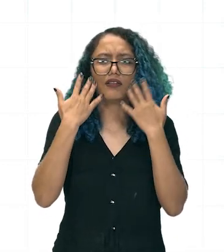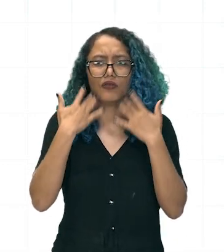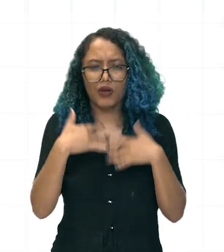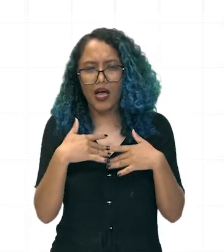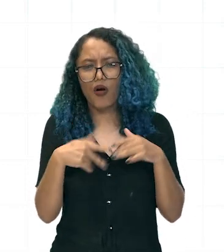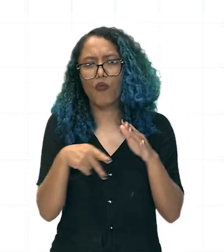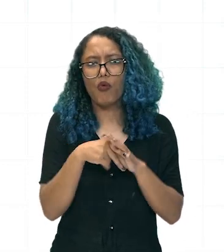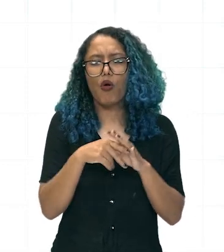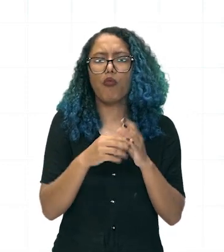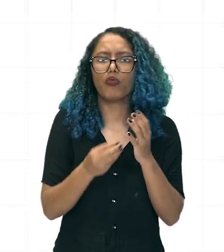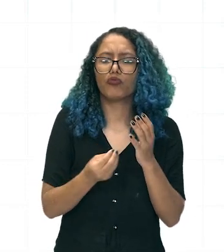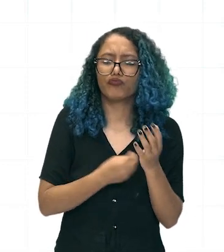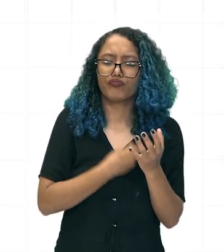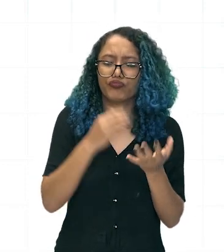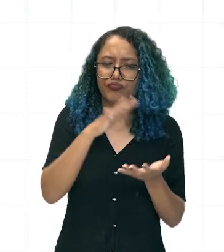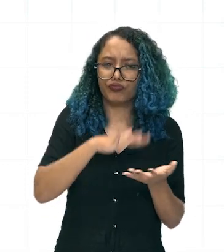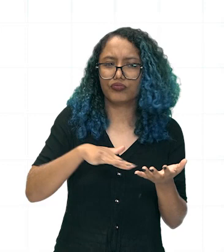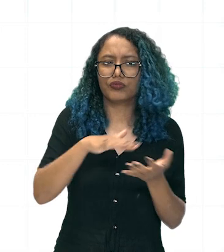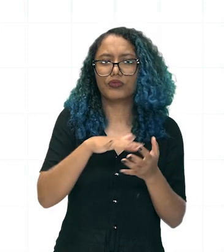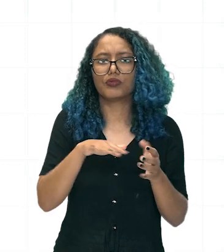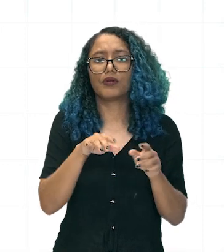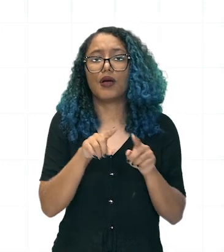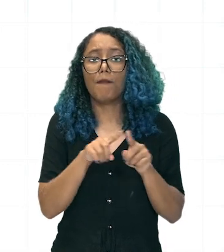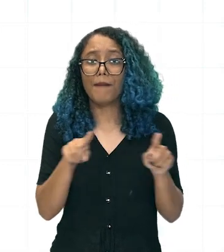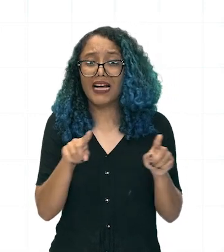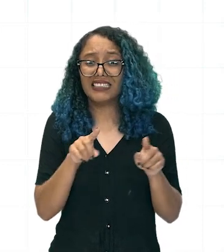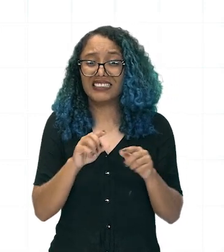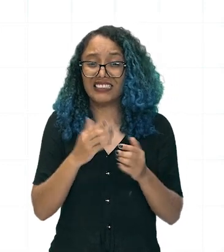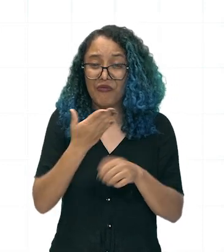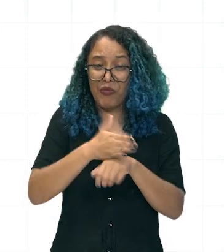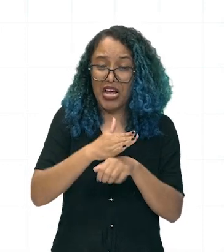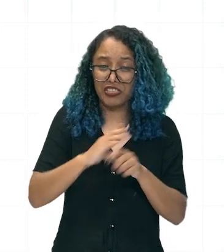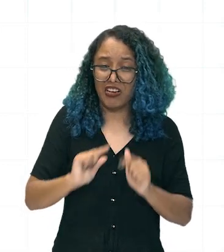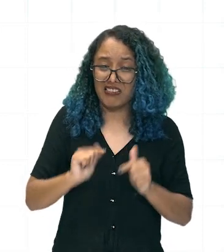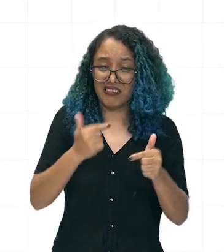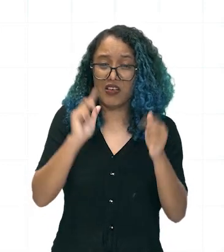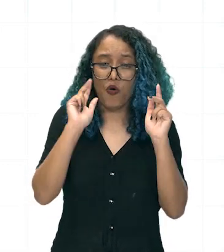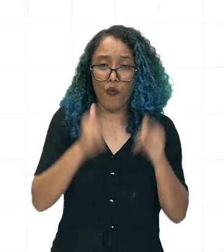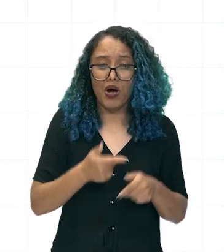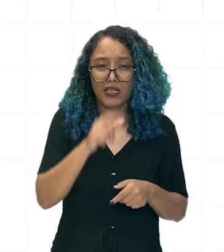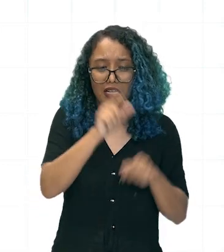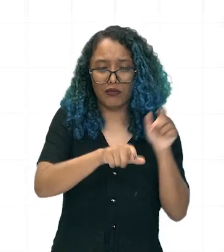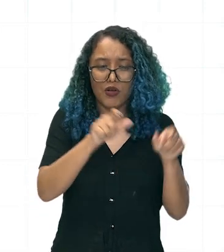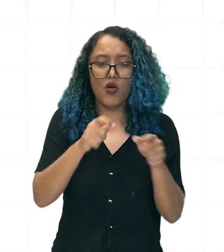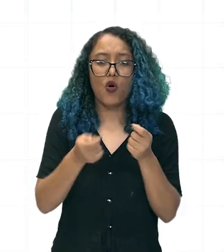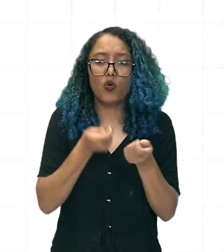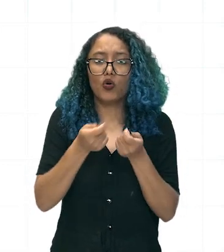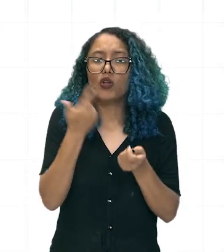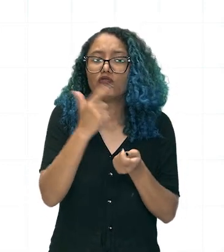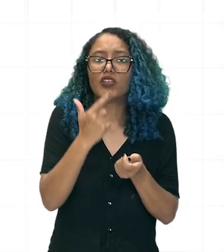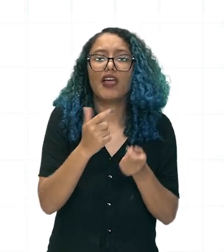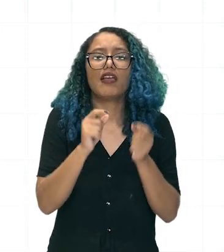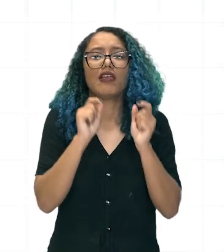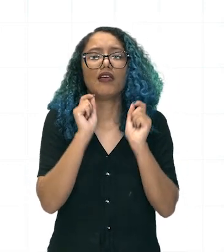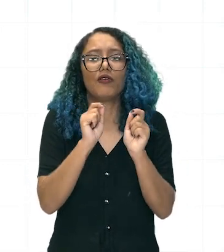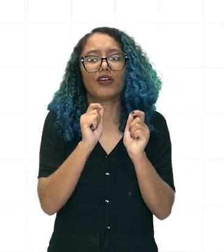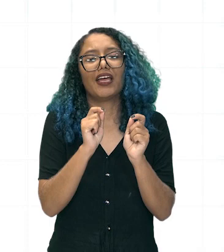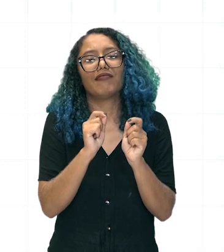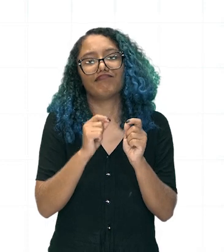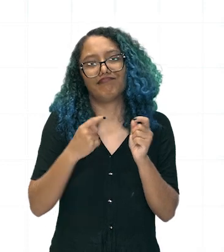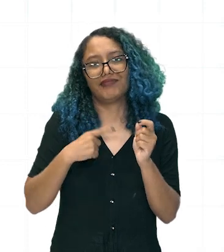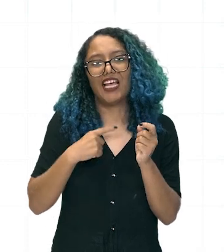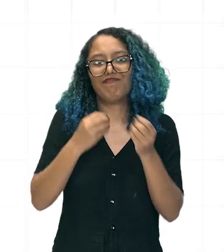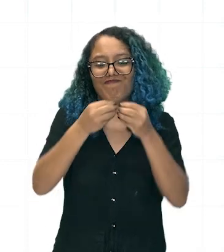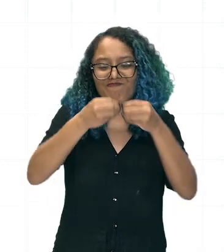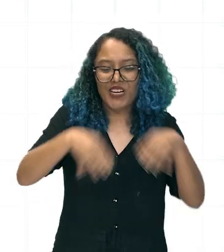alguns ecossistemas, as atividades humanas descontroladas têm levado a impactos negativos. Então,